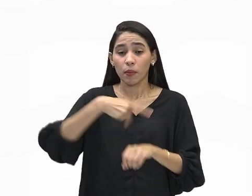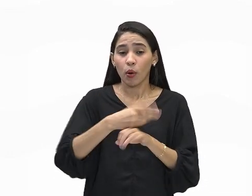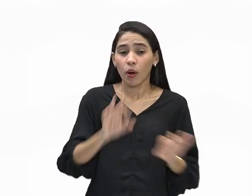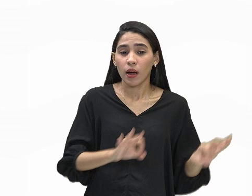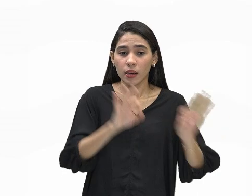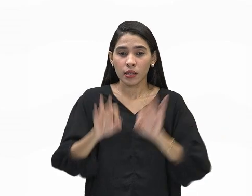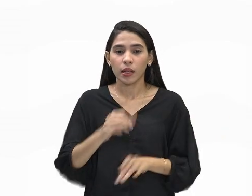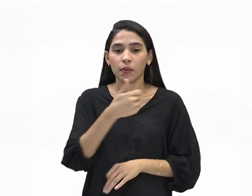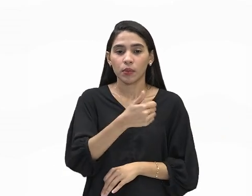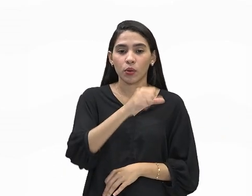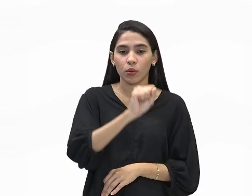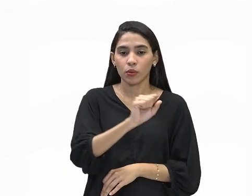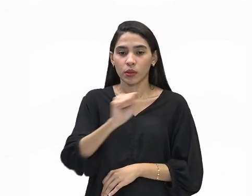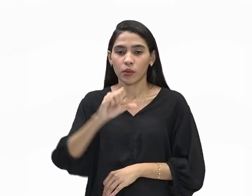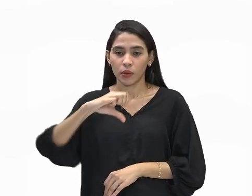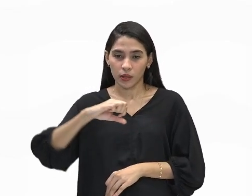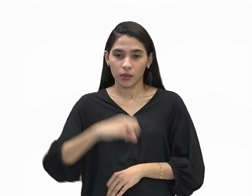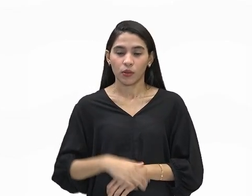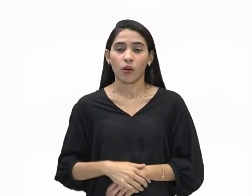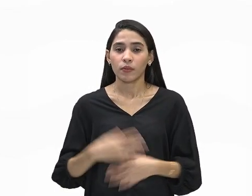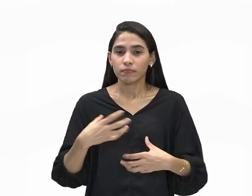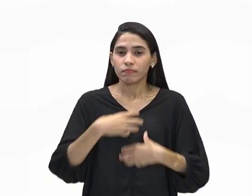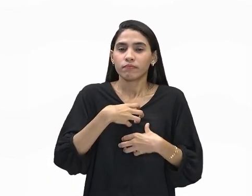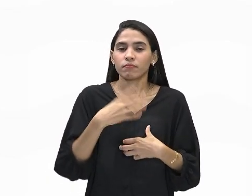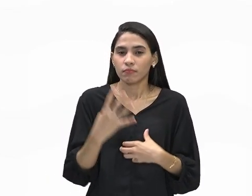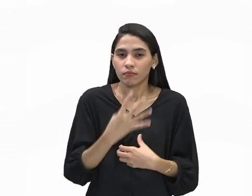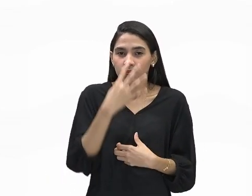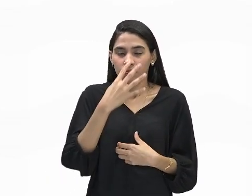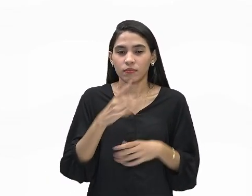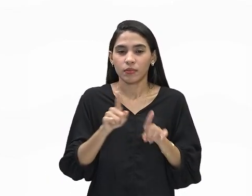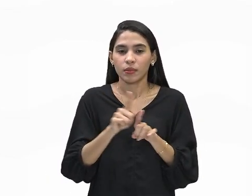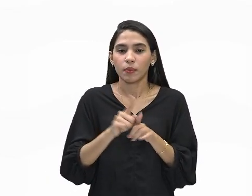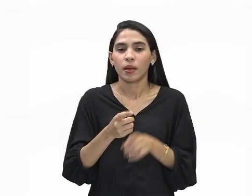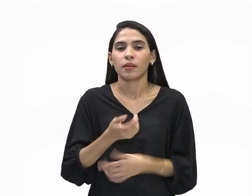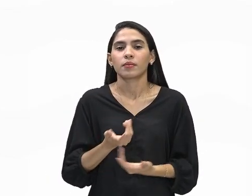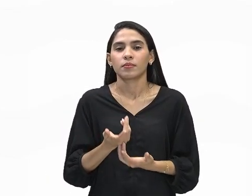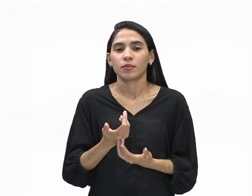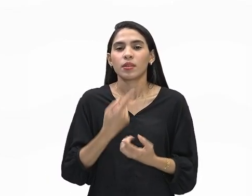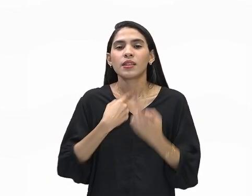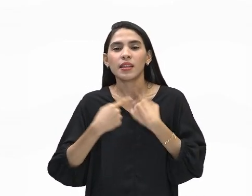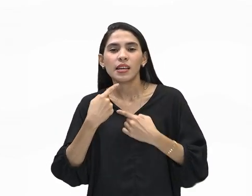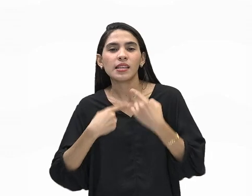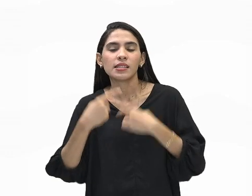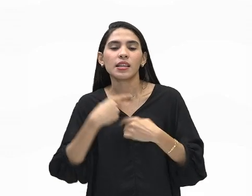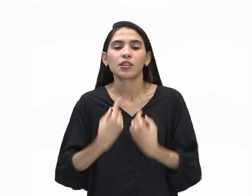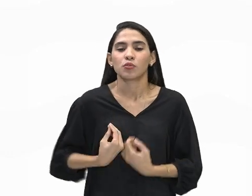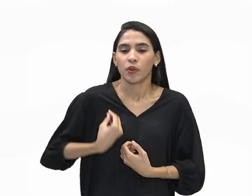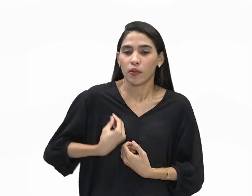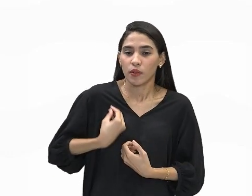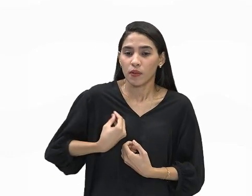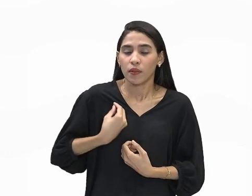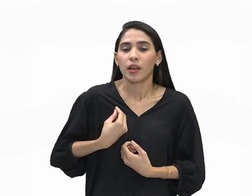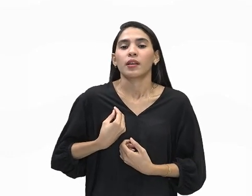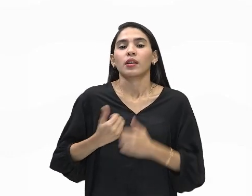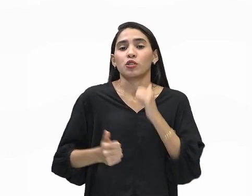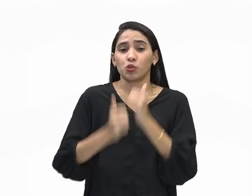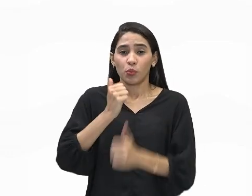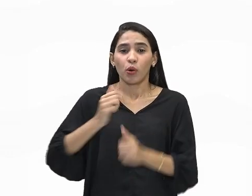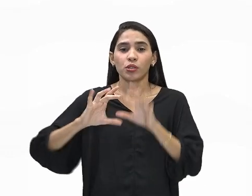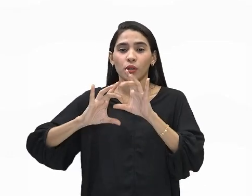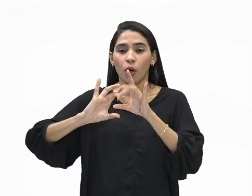em 1889, se encantou e acendeu em seu coração a vontade de reviver os Jogos Olímpicos.